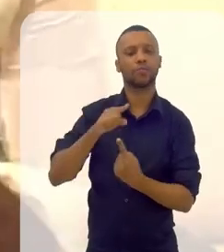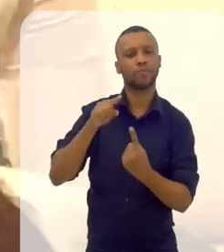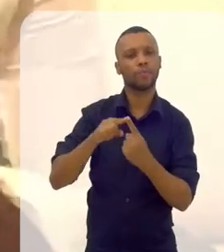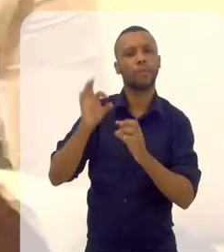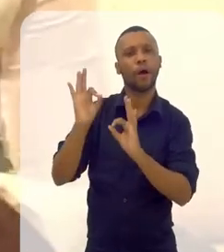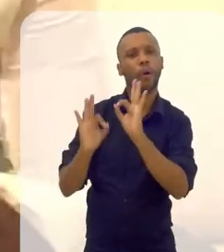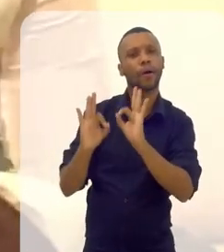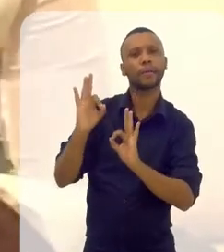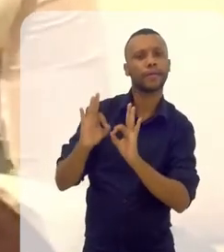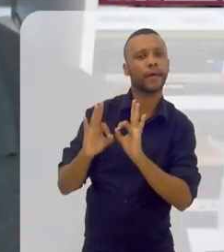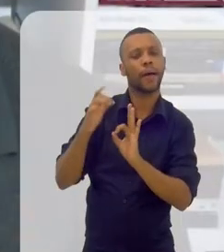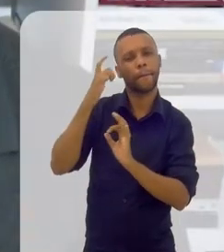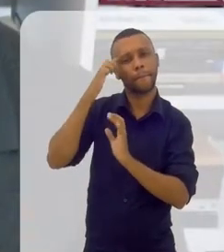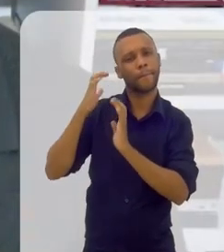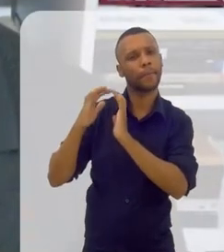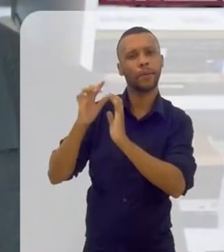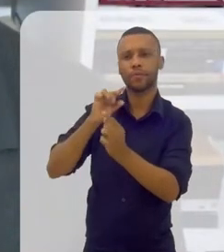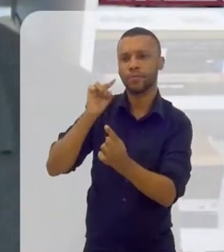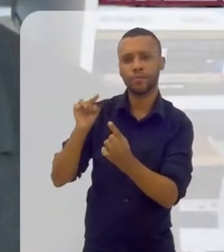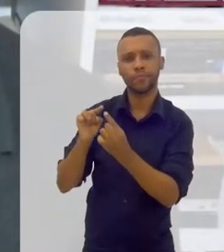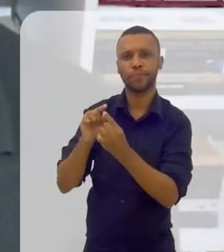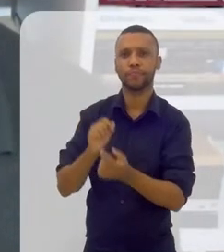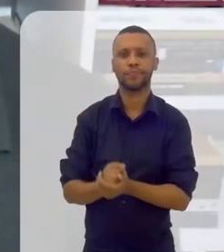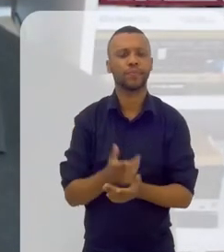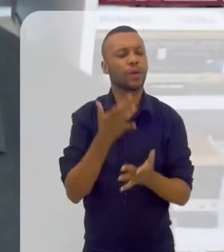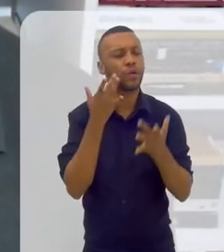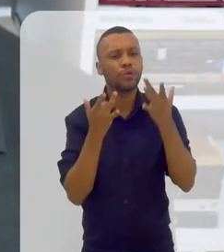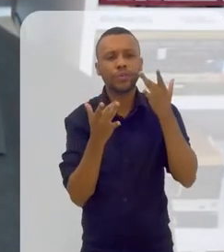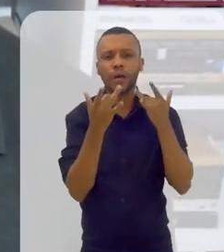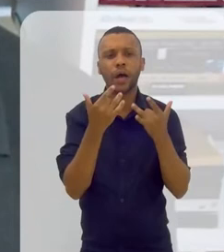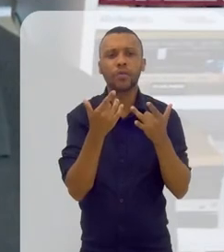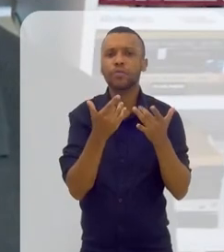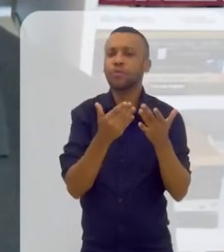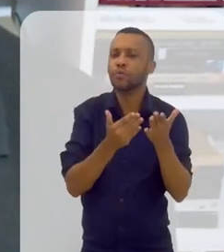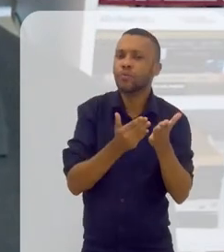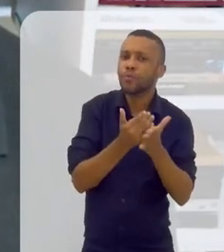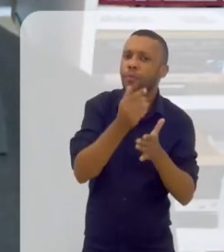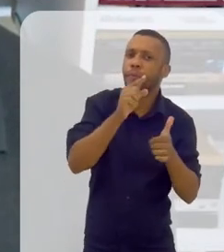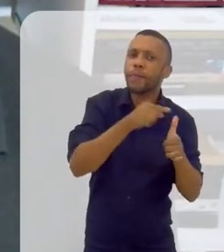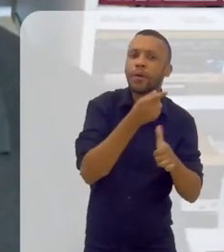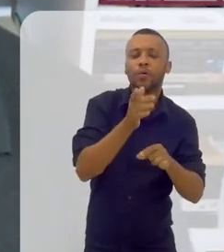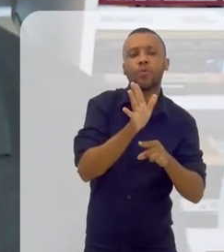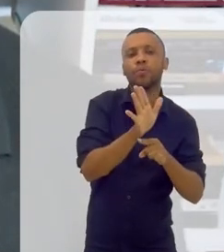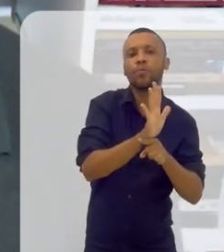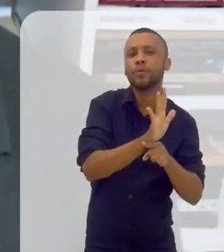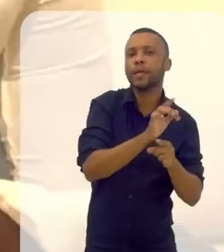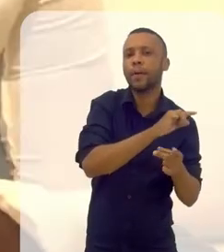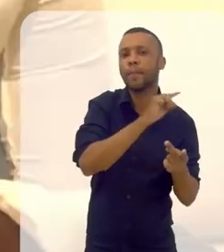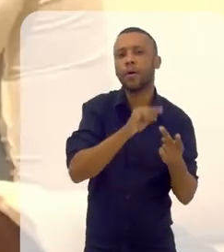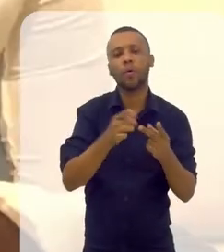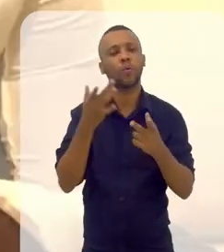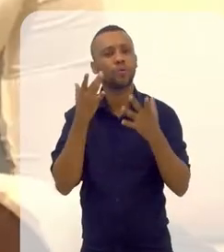minha mente para essa carreira. Nas artes cênicas, o que veio primeiro, cinema ou teatro?